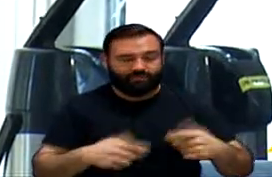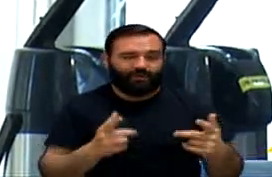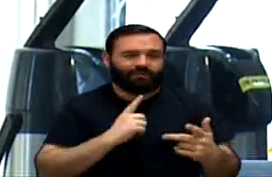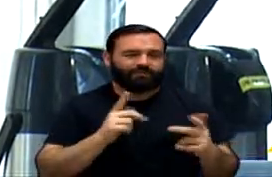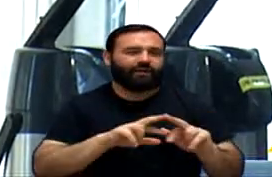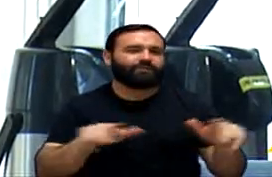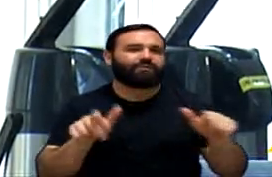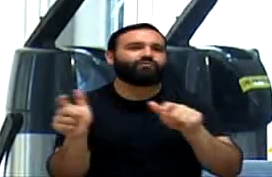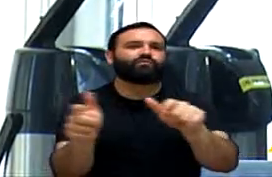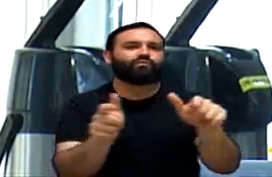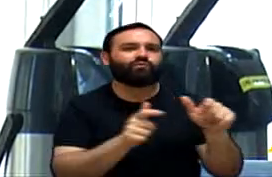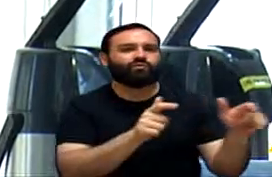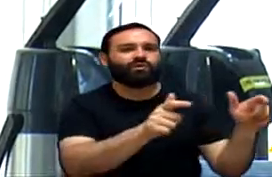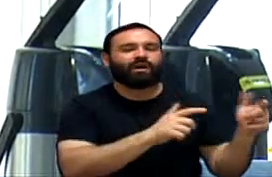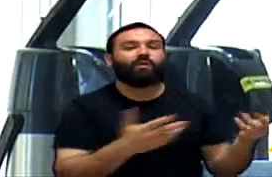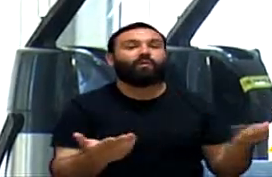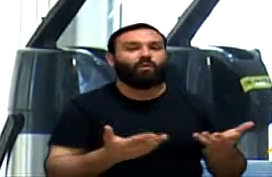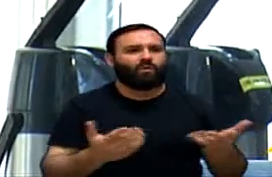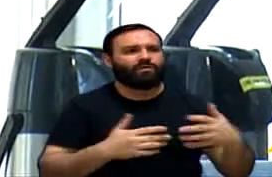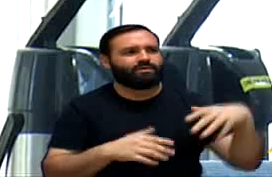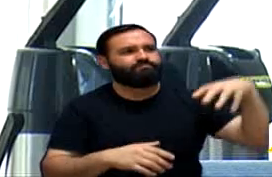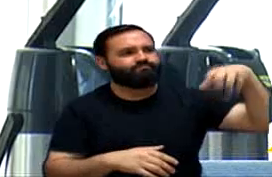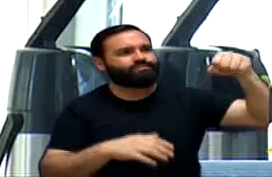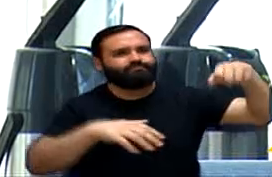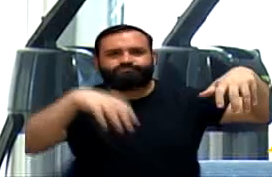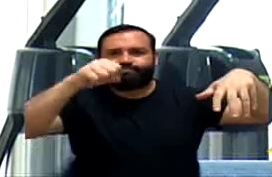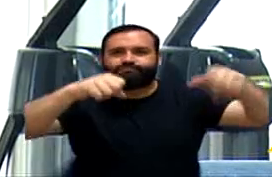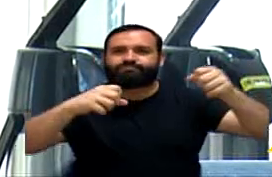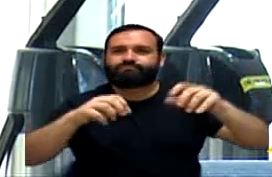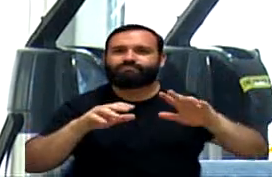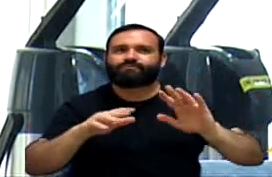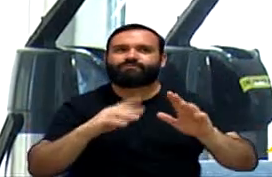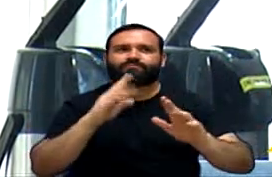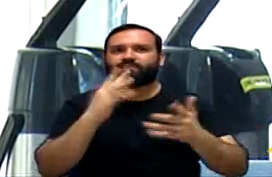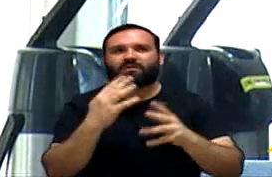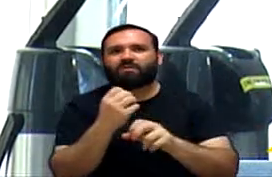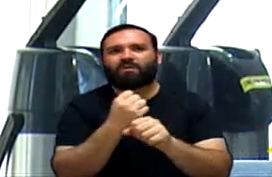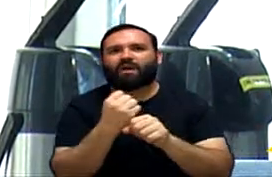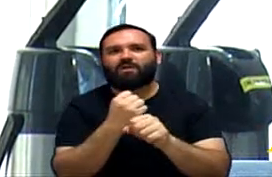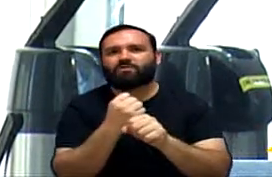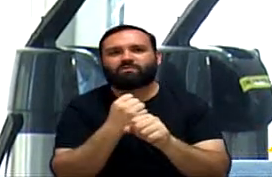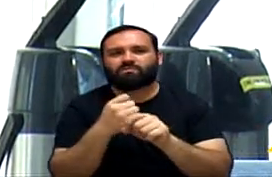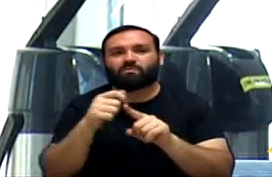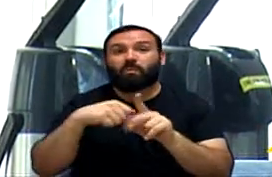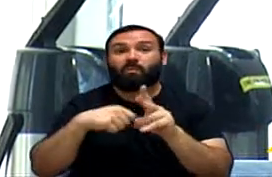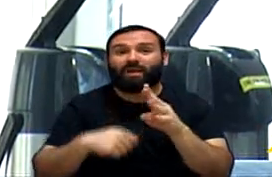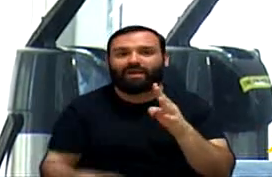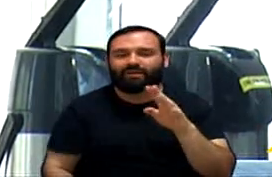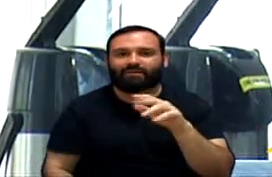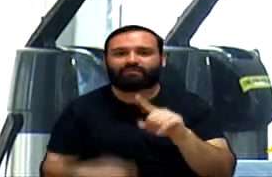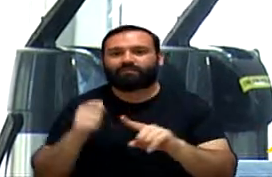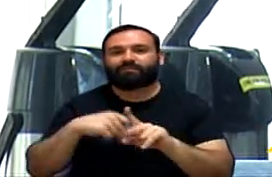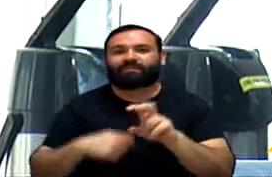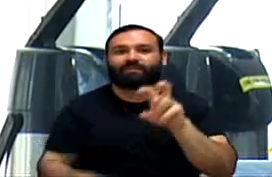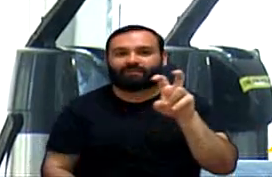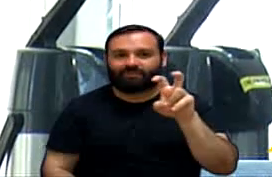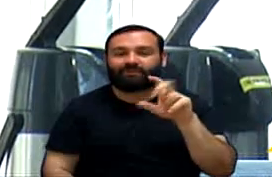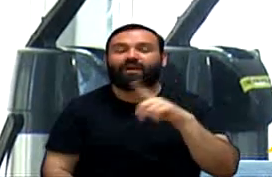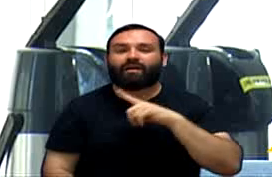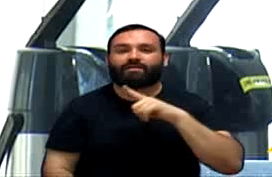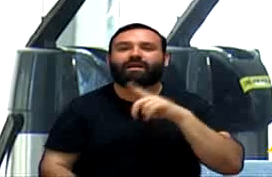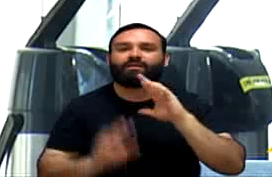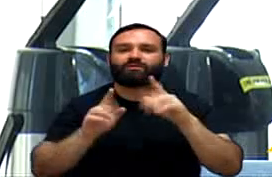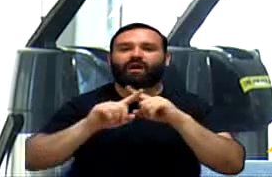diversos bairros que estão hoje com lâmpadas queimadas a 1 2 3 qu meses 5 meses fizeram